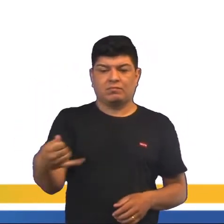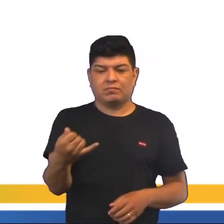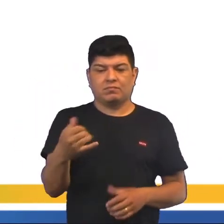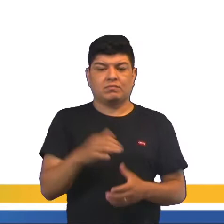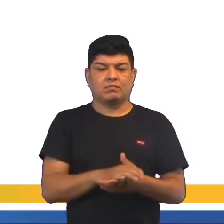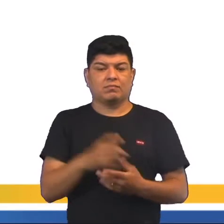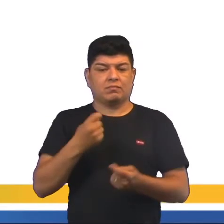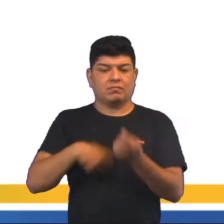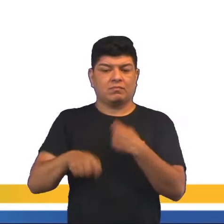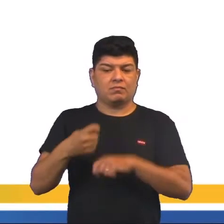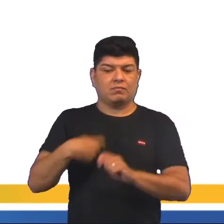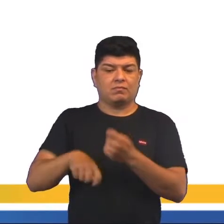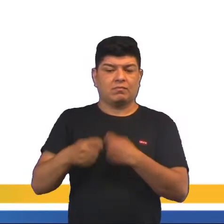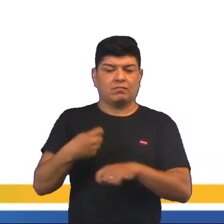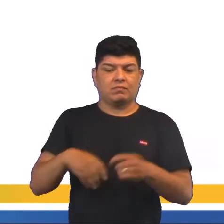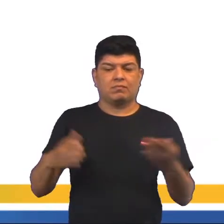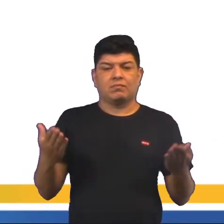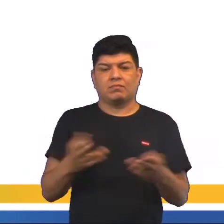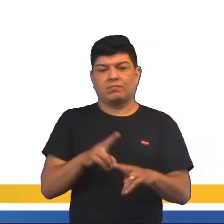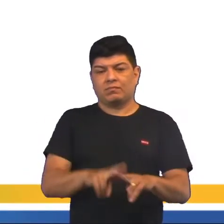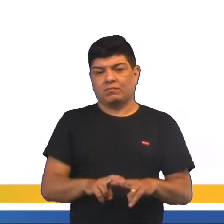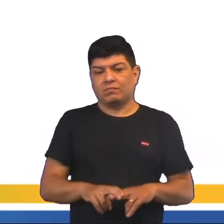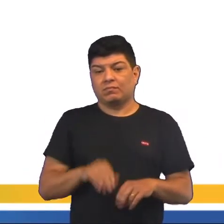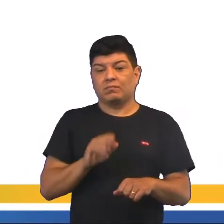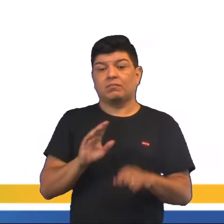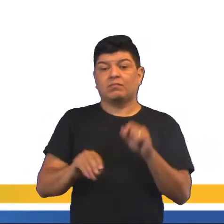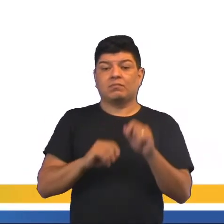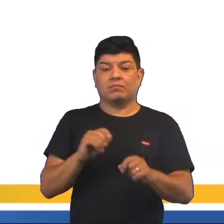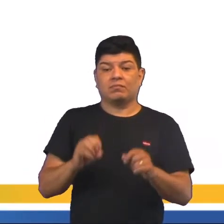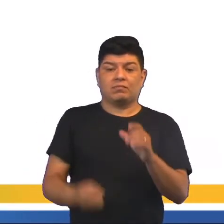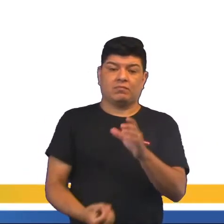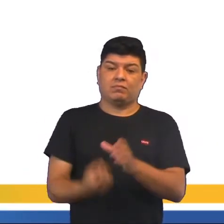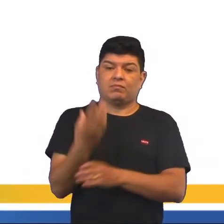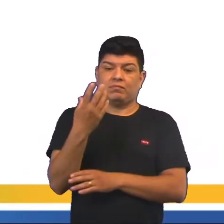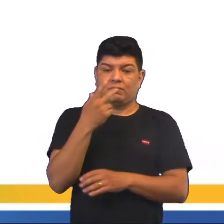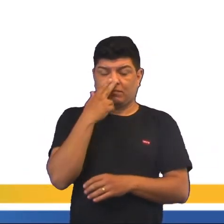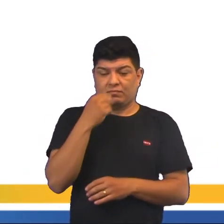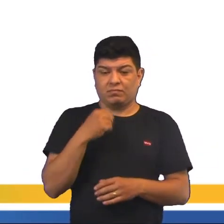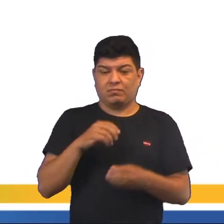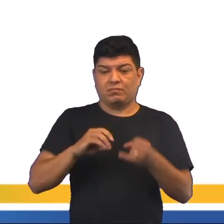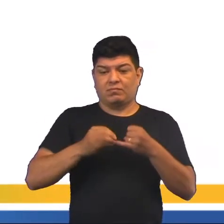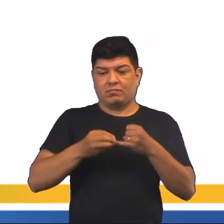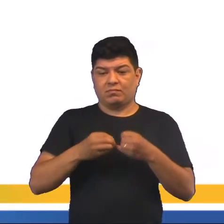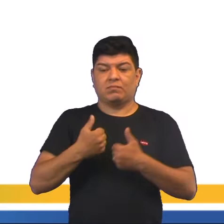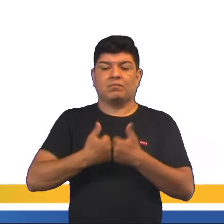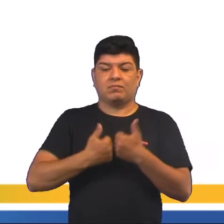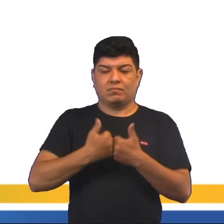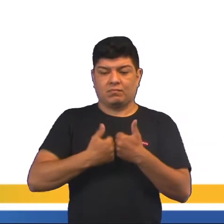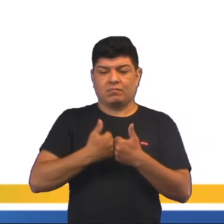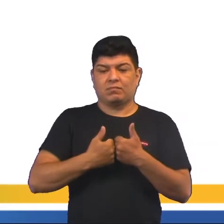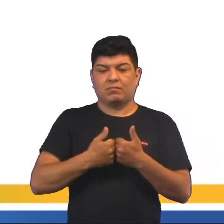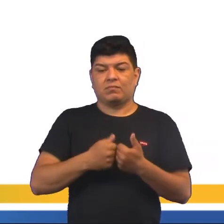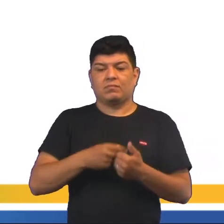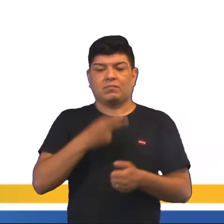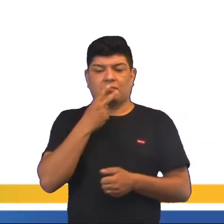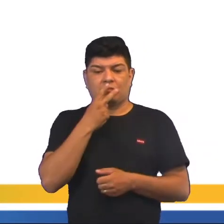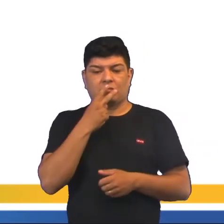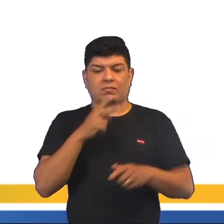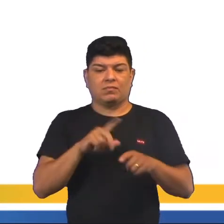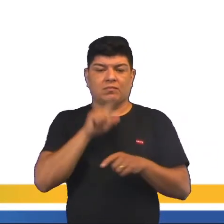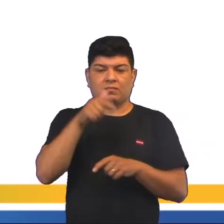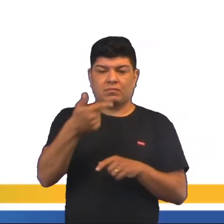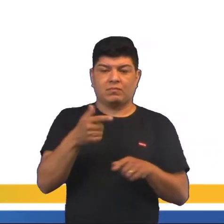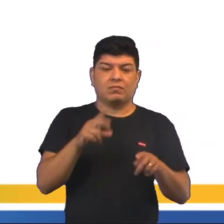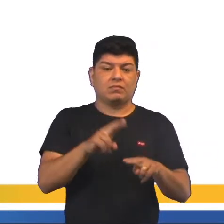ponto de vista econômico e hoje, portanto, é um dos celeiros de produção de soja, feijão, arroz, fumo, dentre